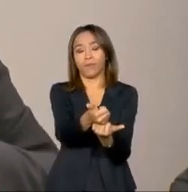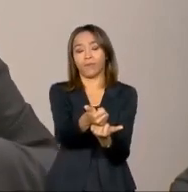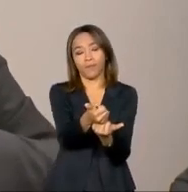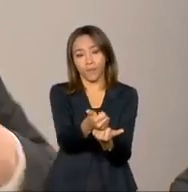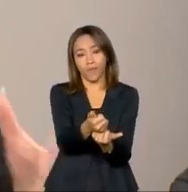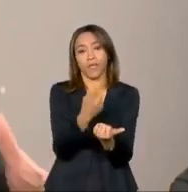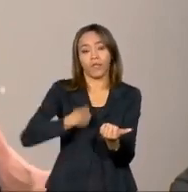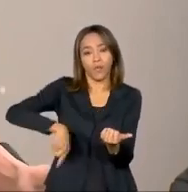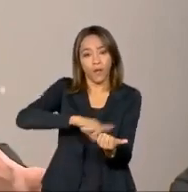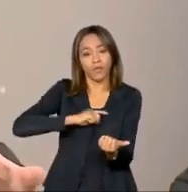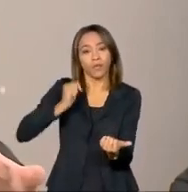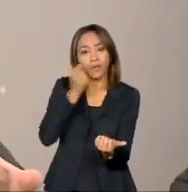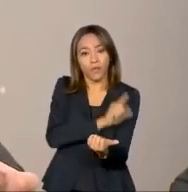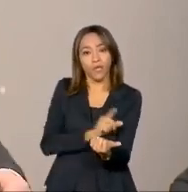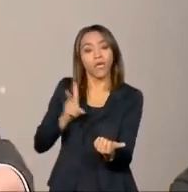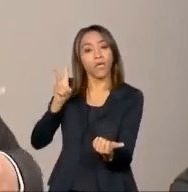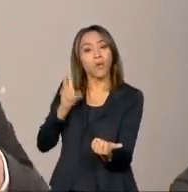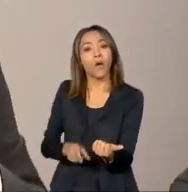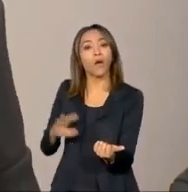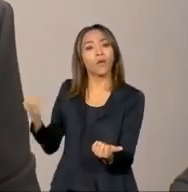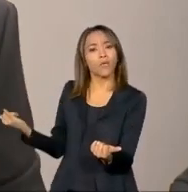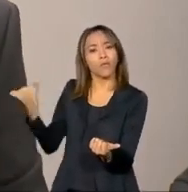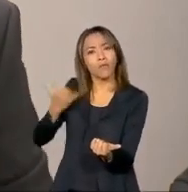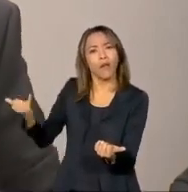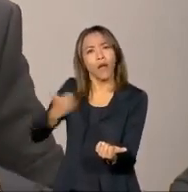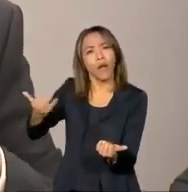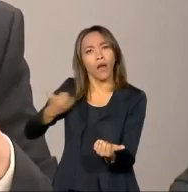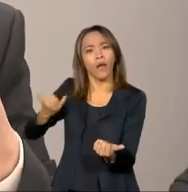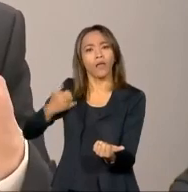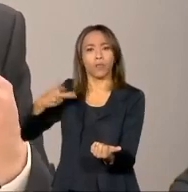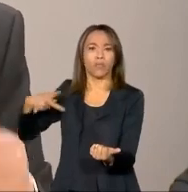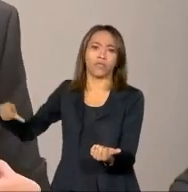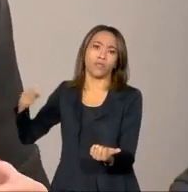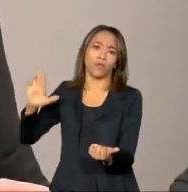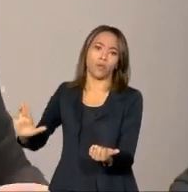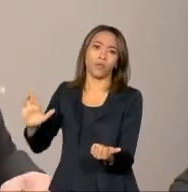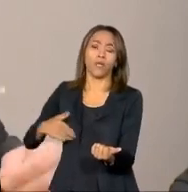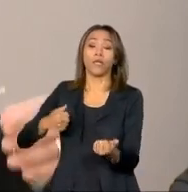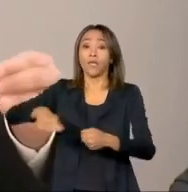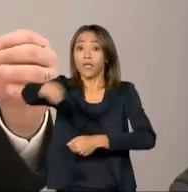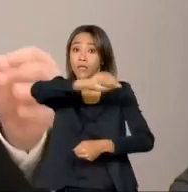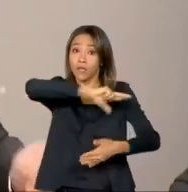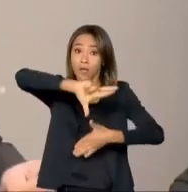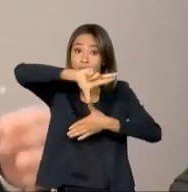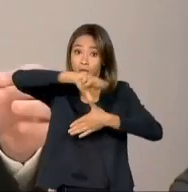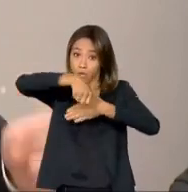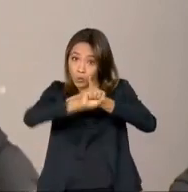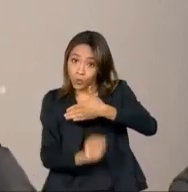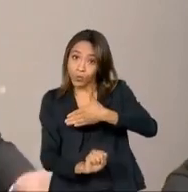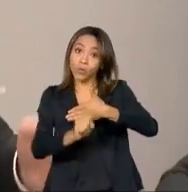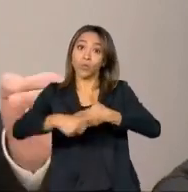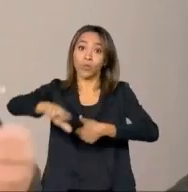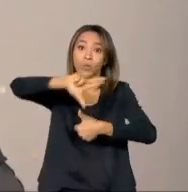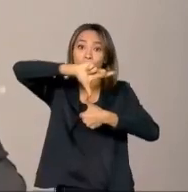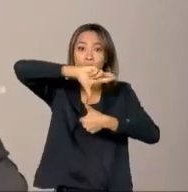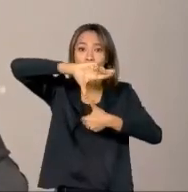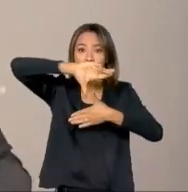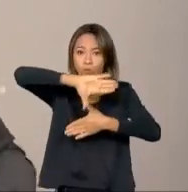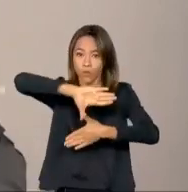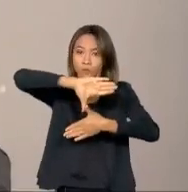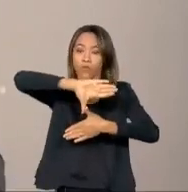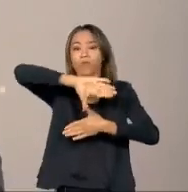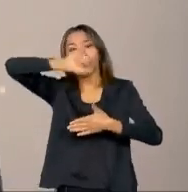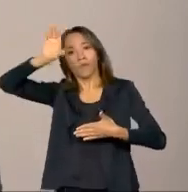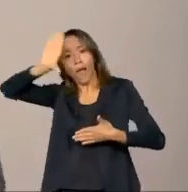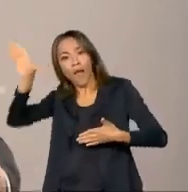pode entrar naquilo que o presidente da República tem falado tanto, na América do Sul, na América Central, no Caribe, na África,